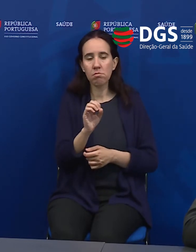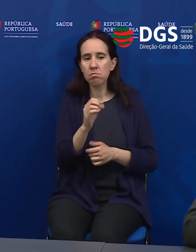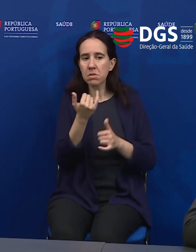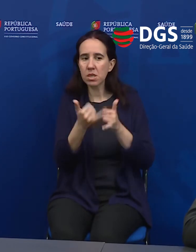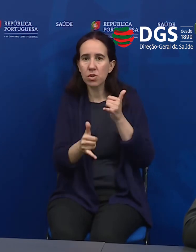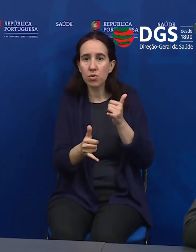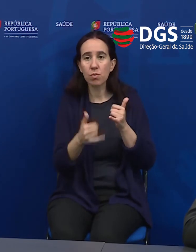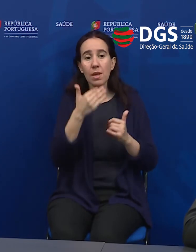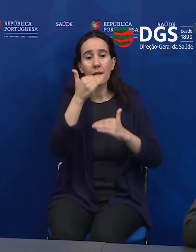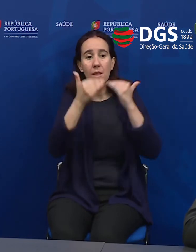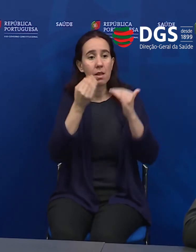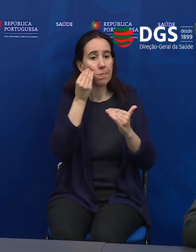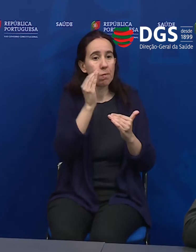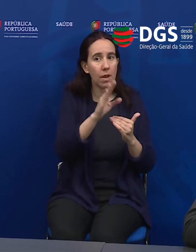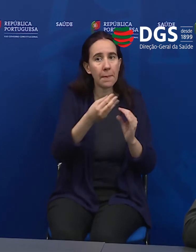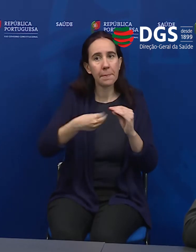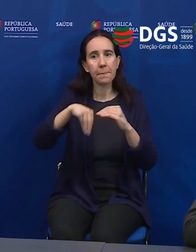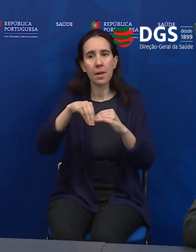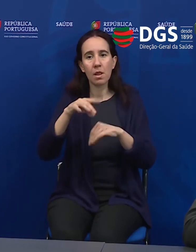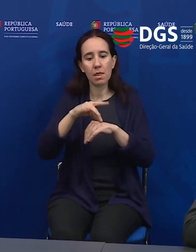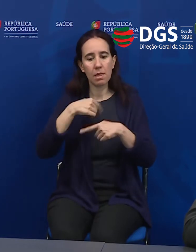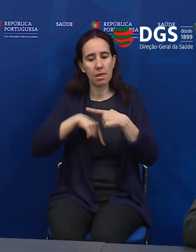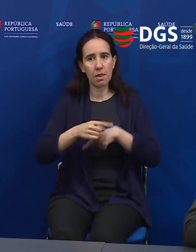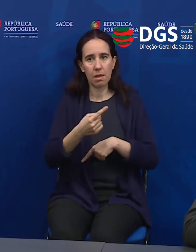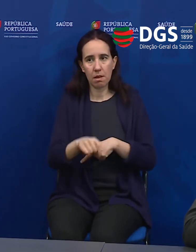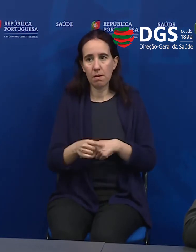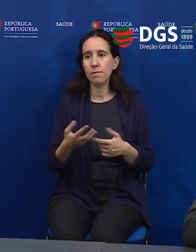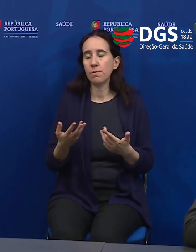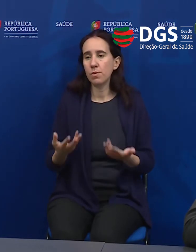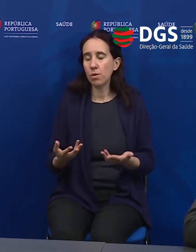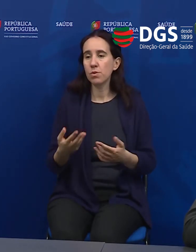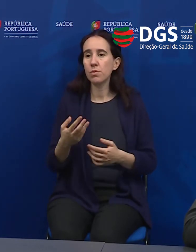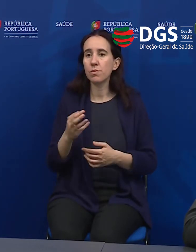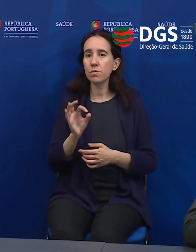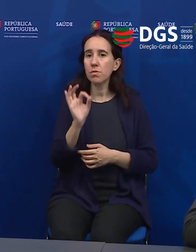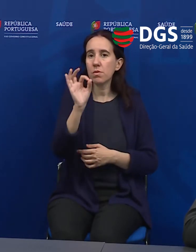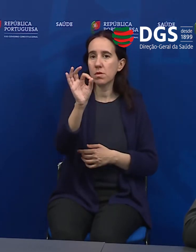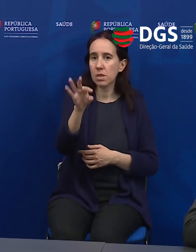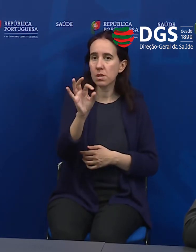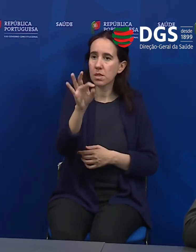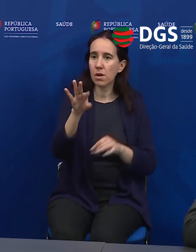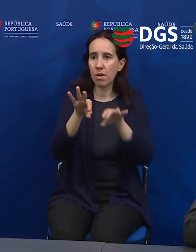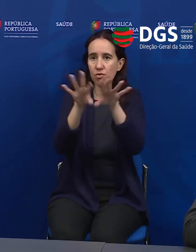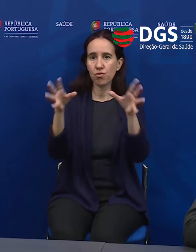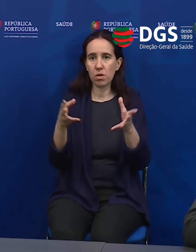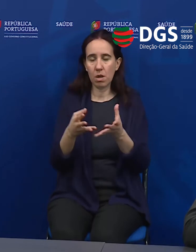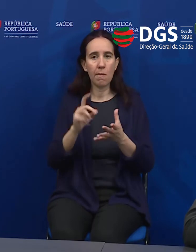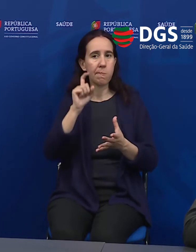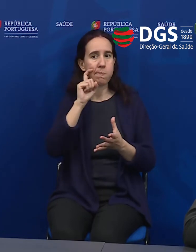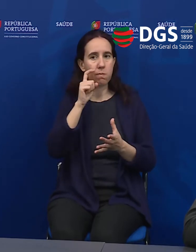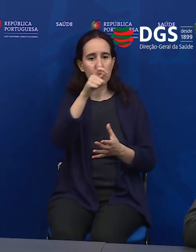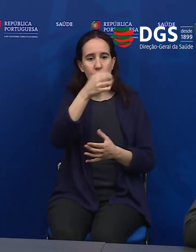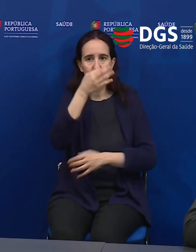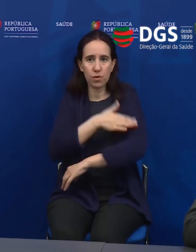risco pela sua idade e pelas suas morbilidades. Portanto, a indicação é uma indicação genérica de proteção dos